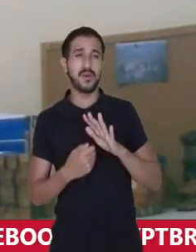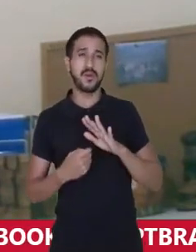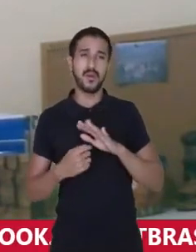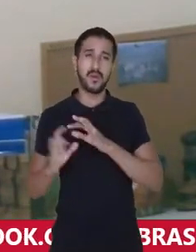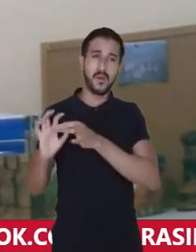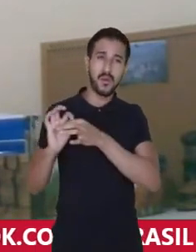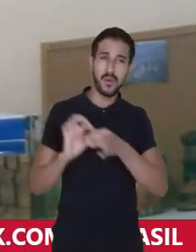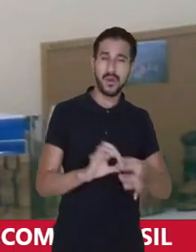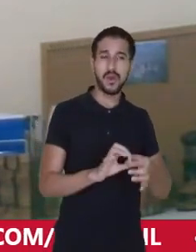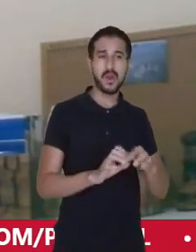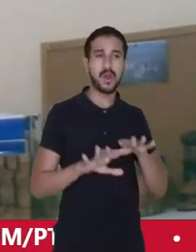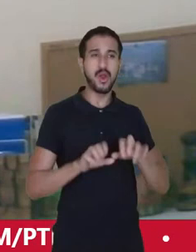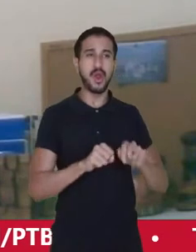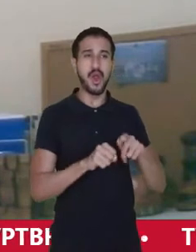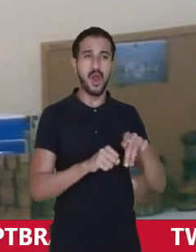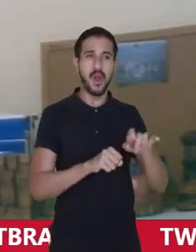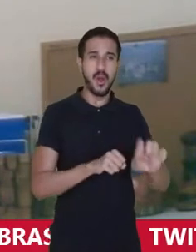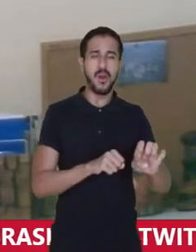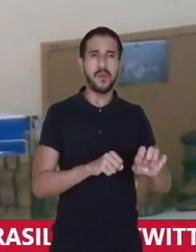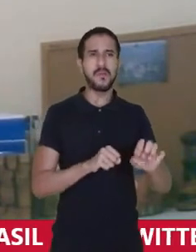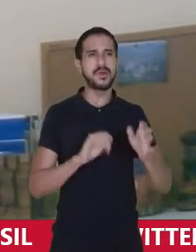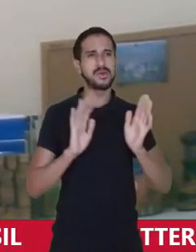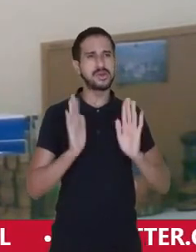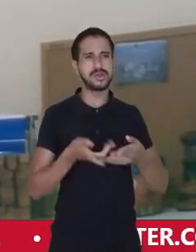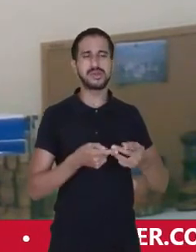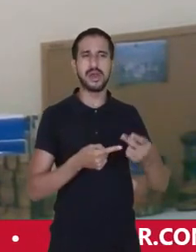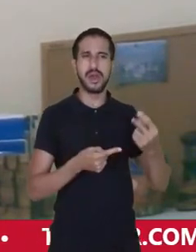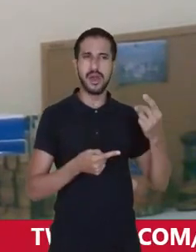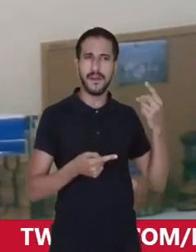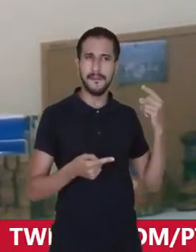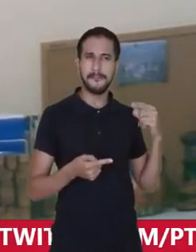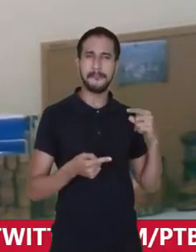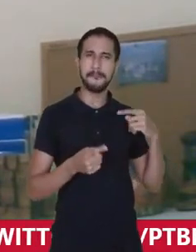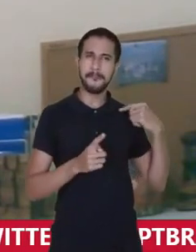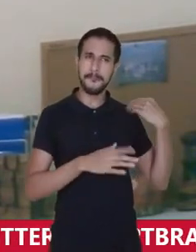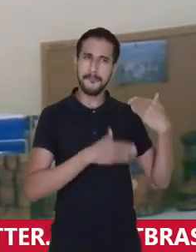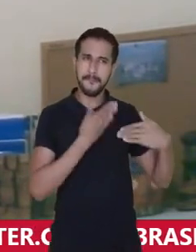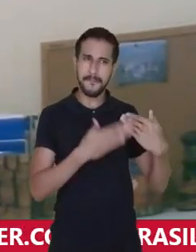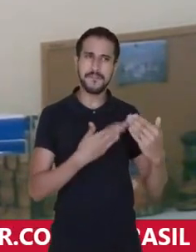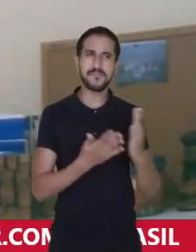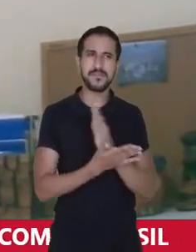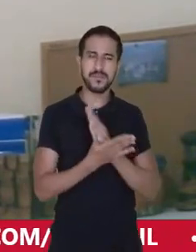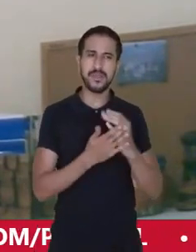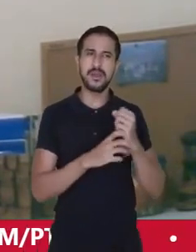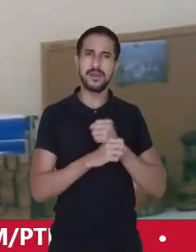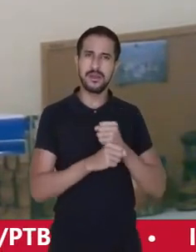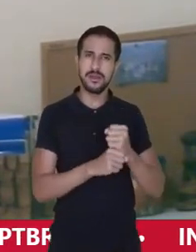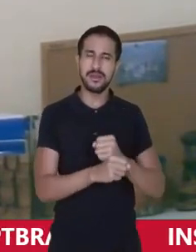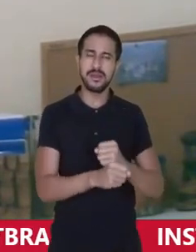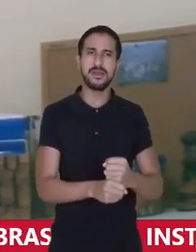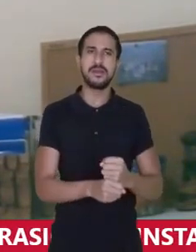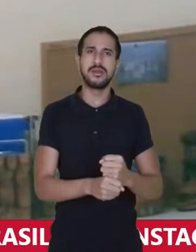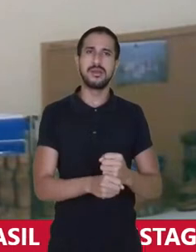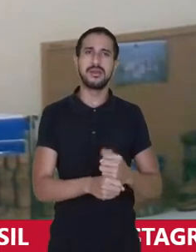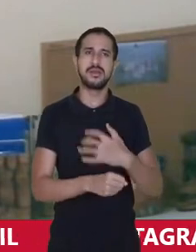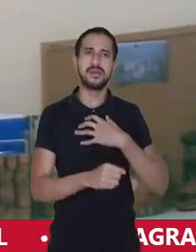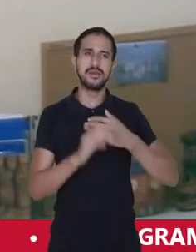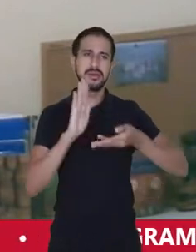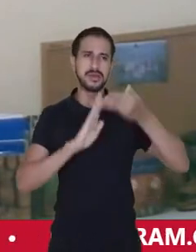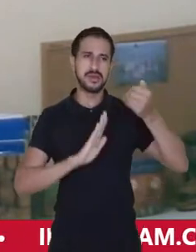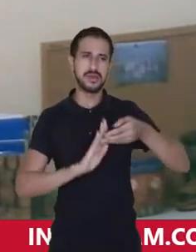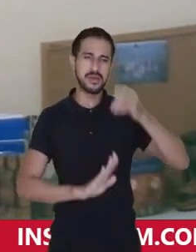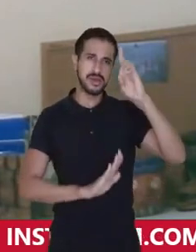de um golpe continuado, que já vinha se materializando há alguns anos, né, na forma da retirada